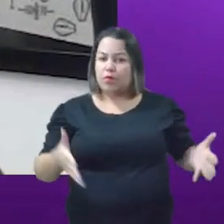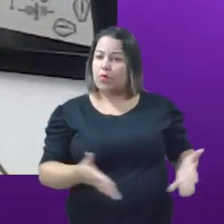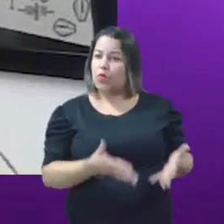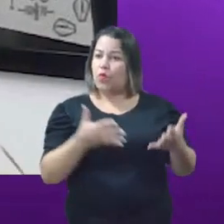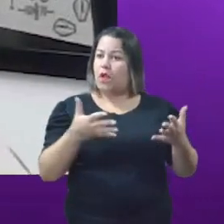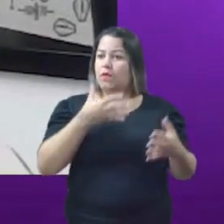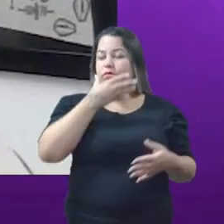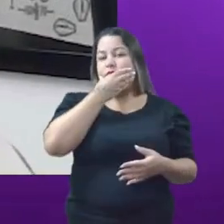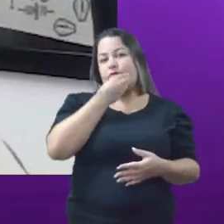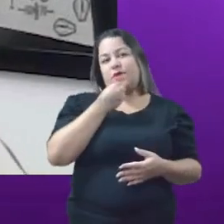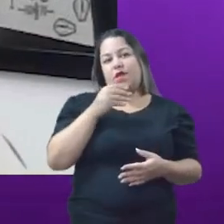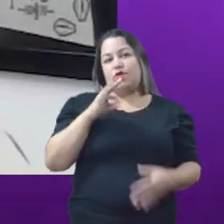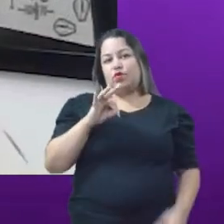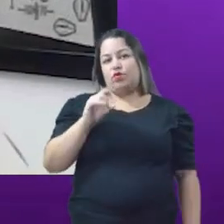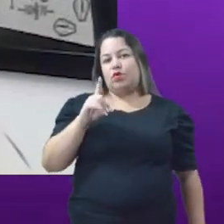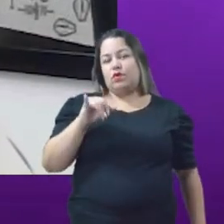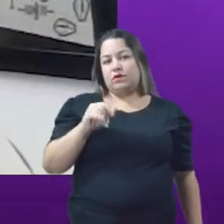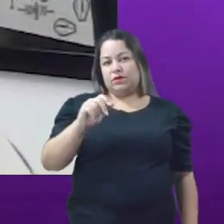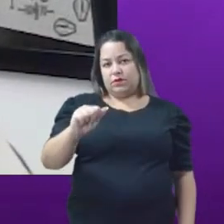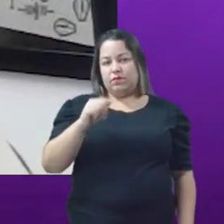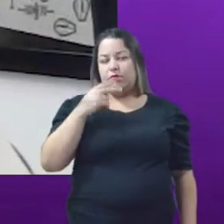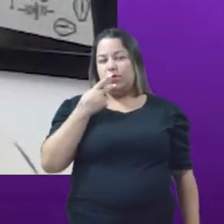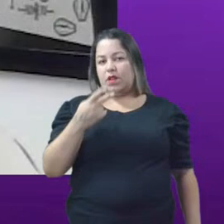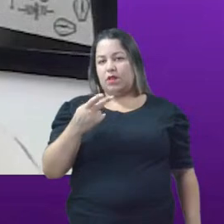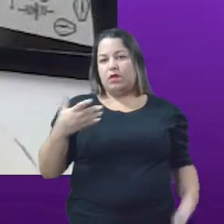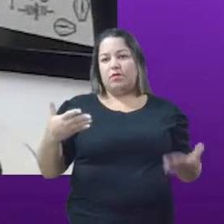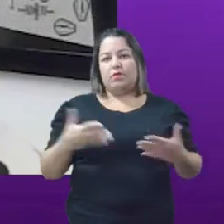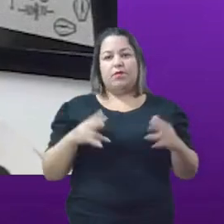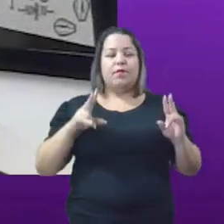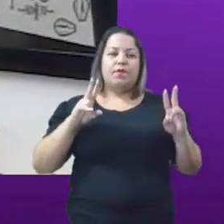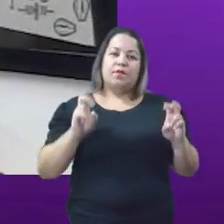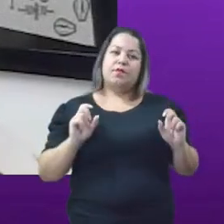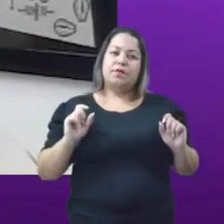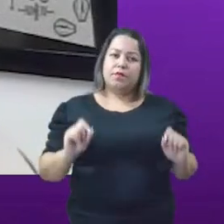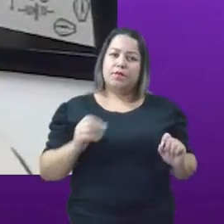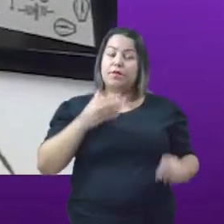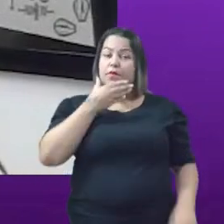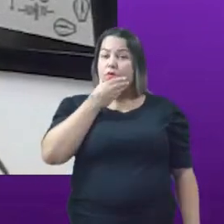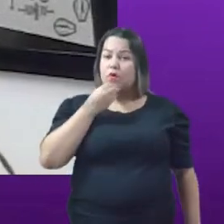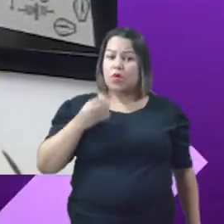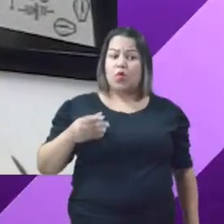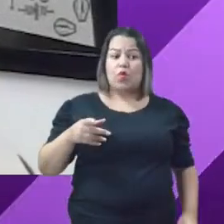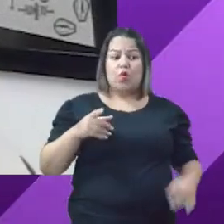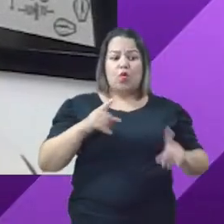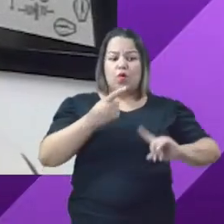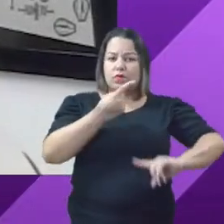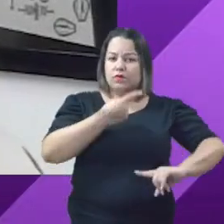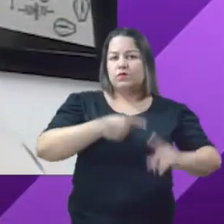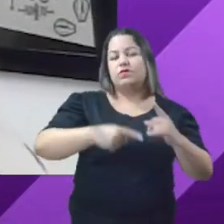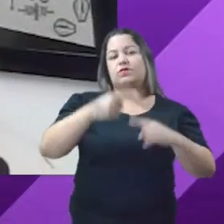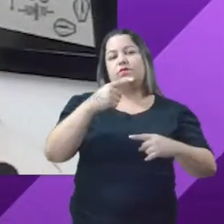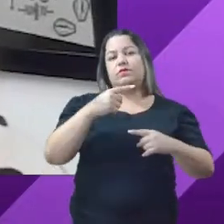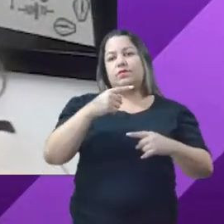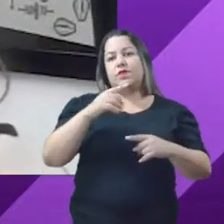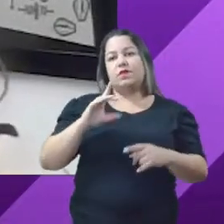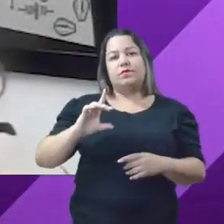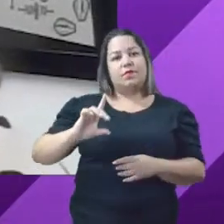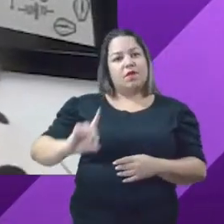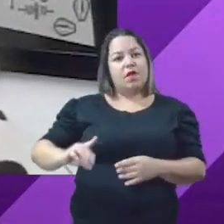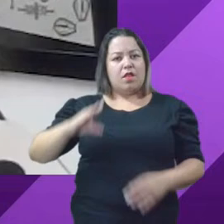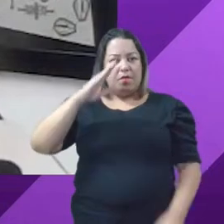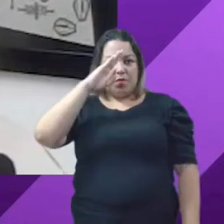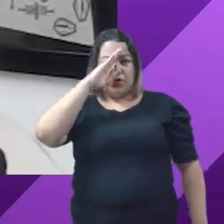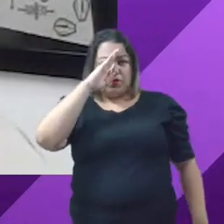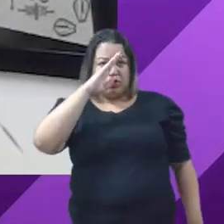masculinidade tóxica, que é esse assunto que eu acabei de falar com vocês, né? Essa masculinidade construída pela extrema-direita, ela é